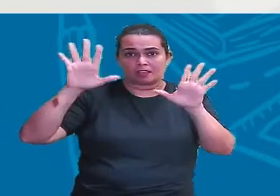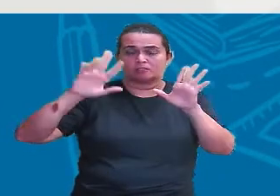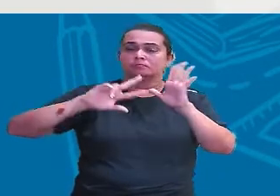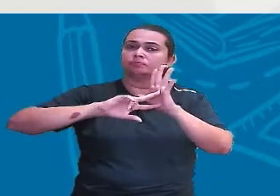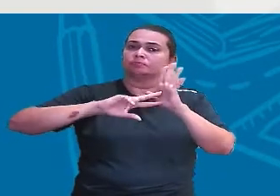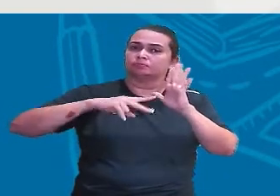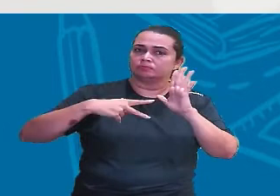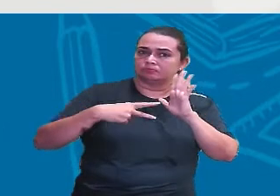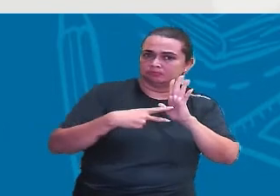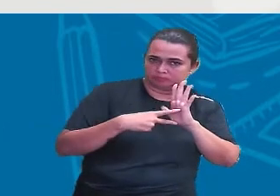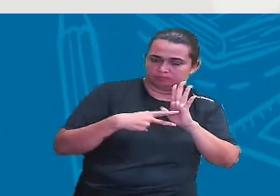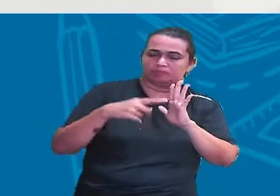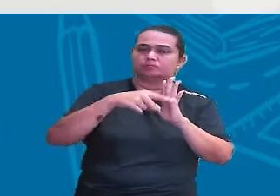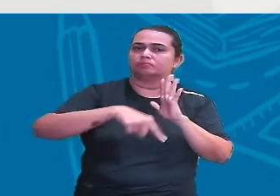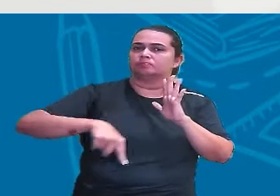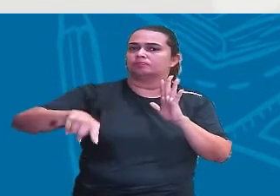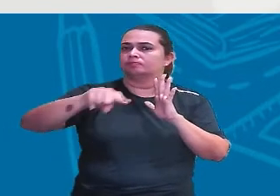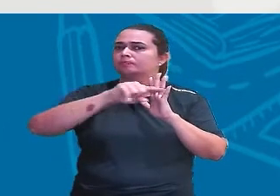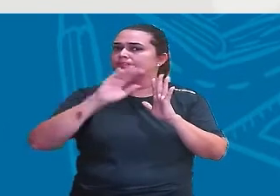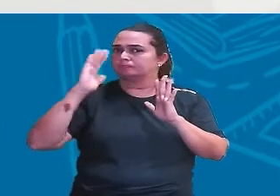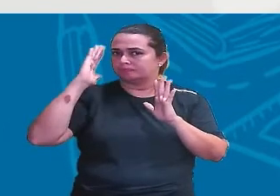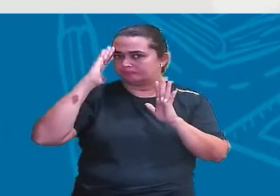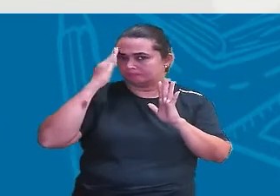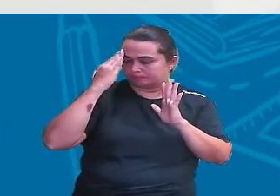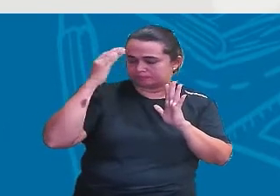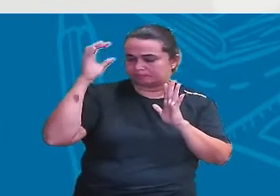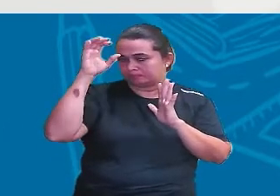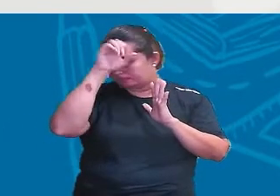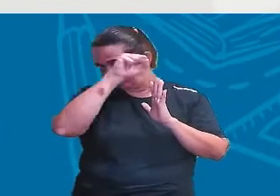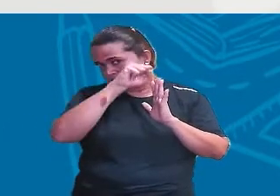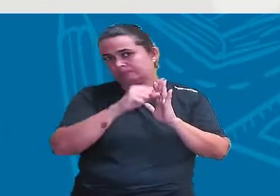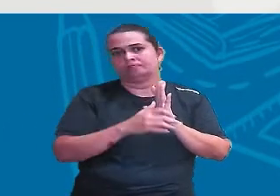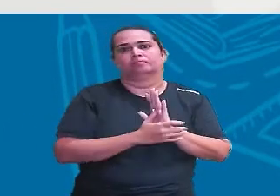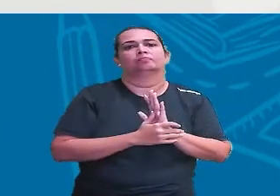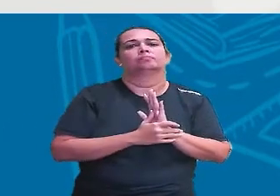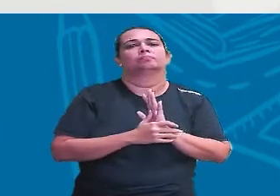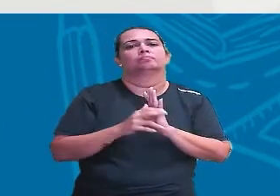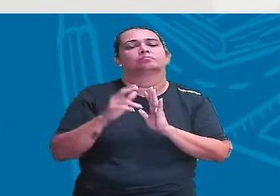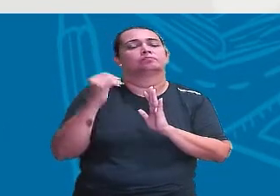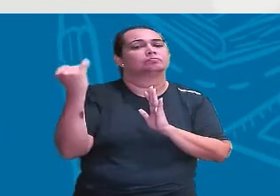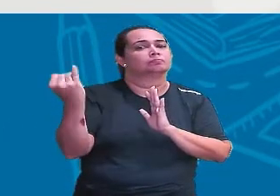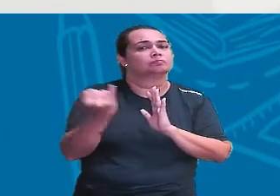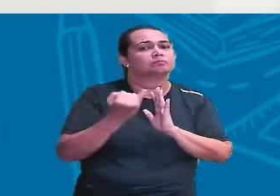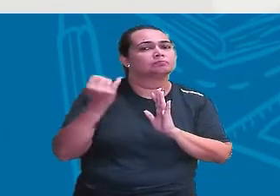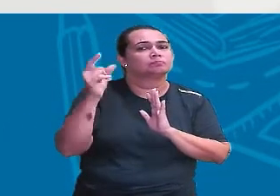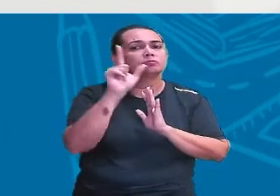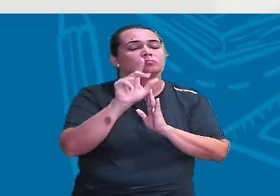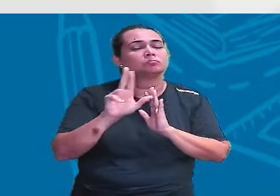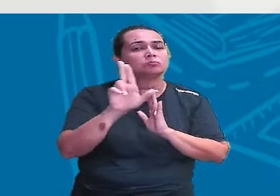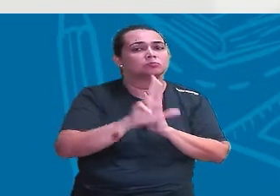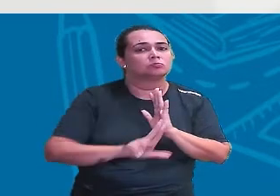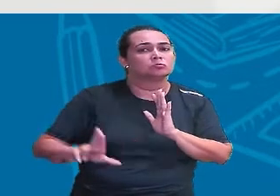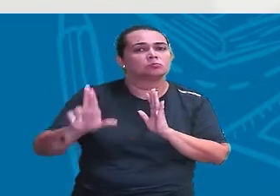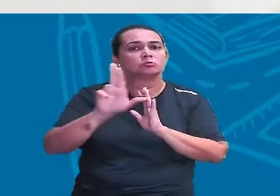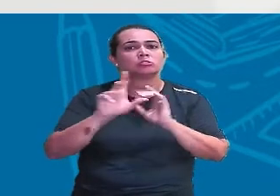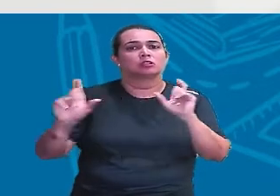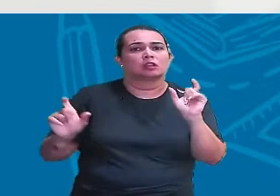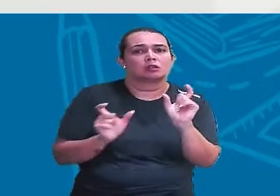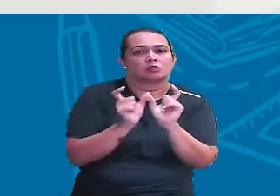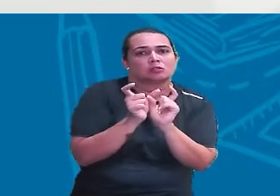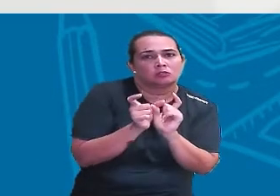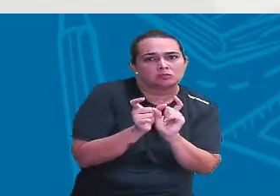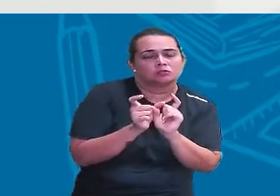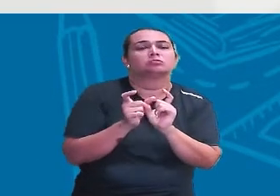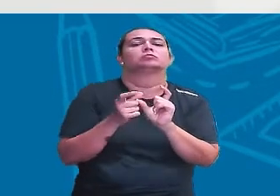seja compreendido. E nada mais, nada menos que o uso aí de conjunções e advérbios, eles estão